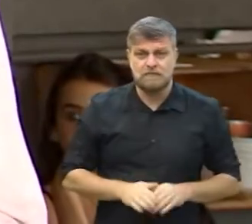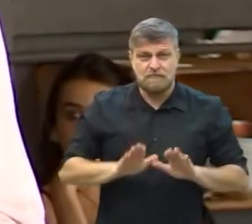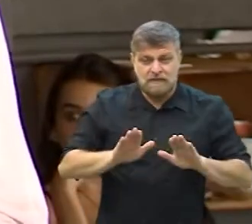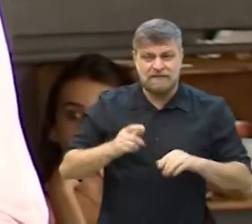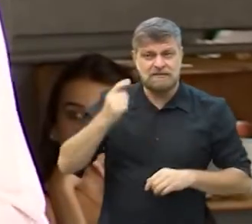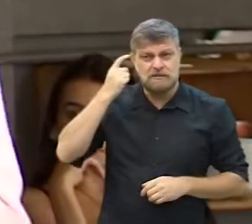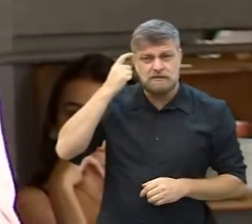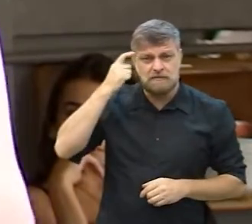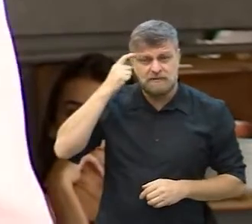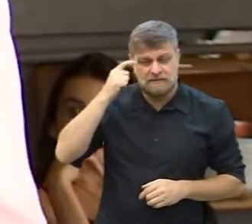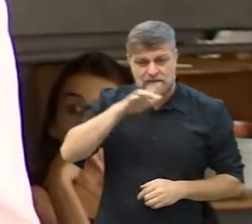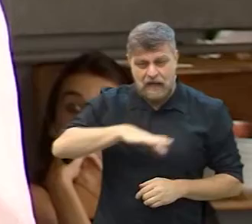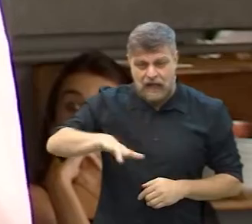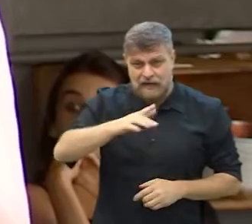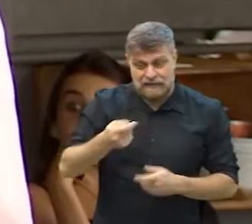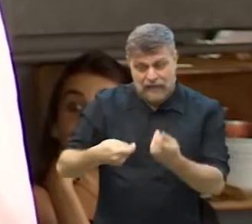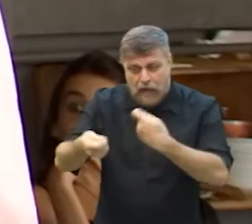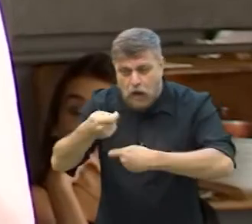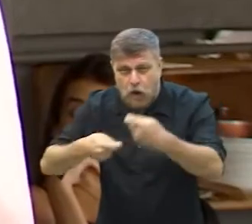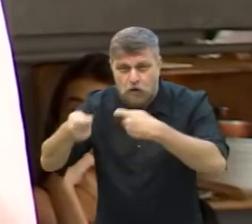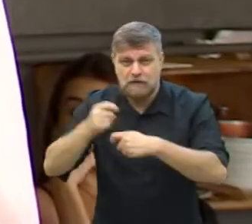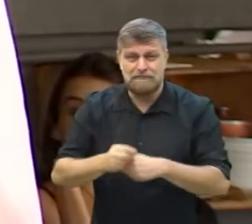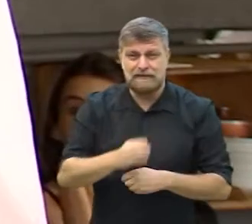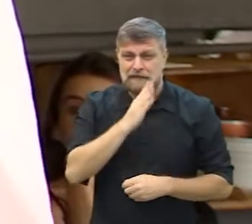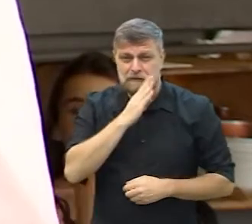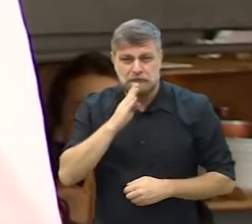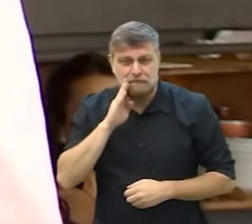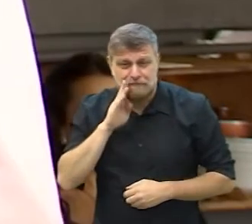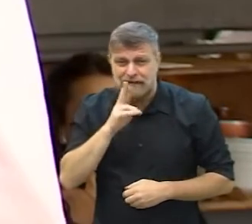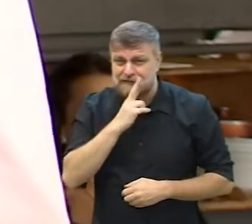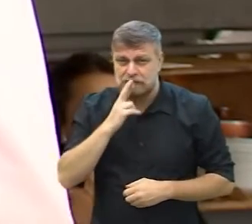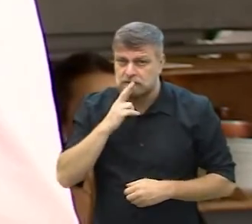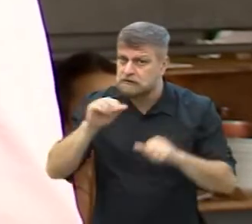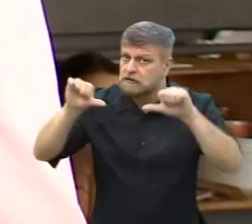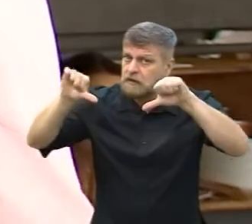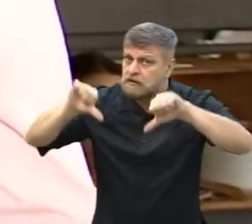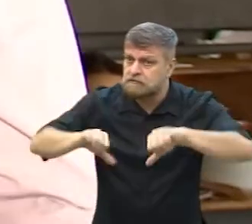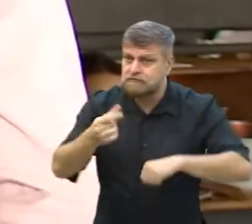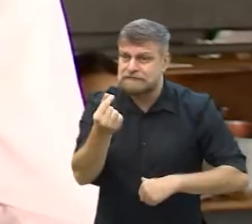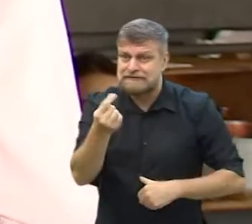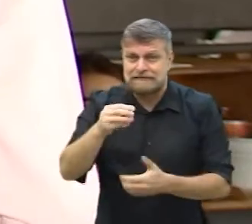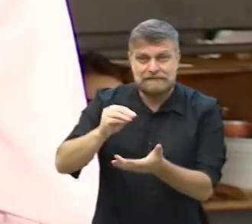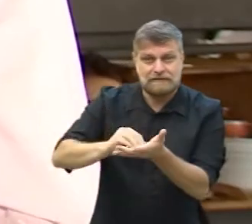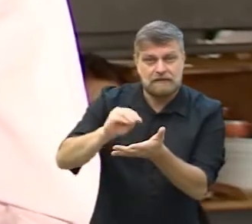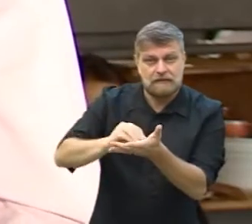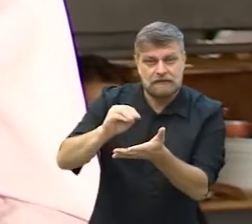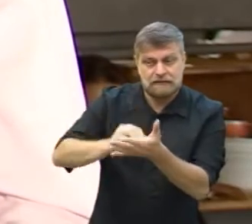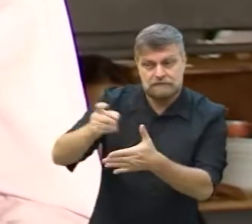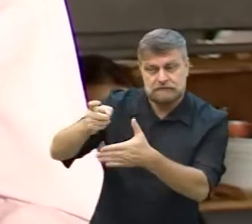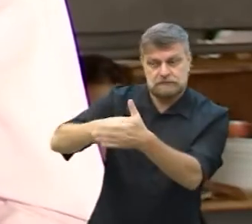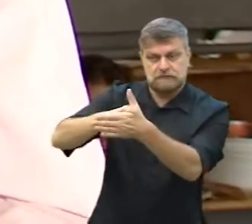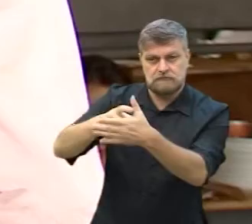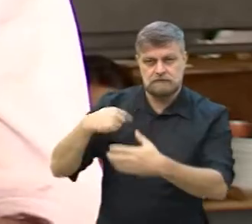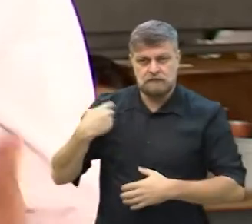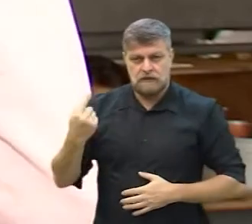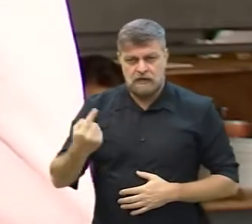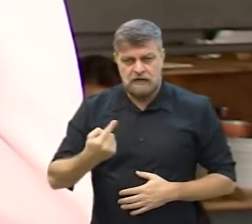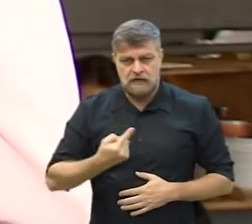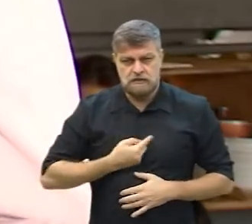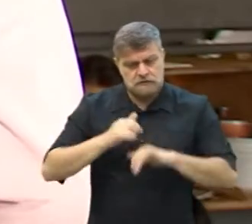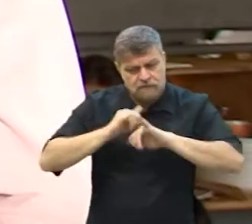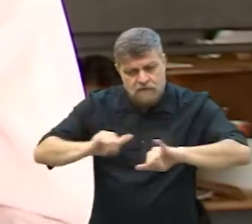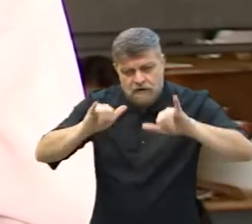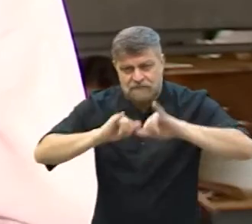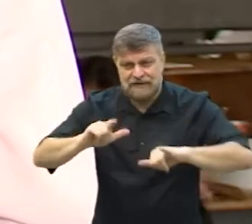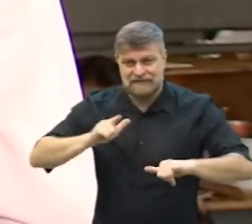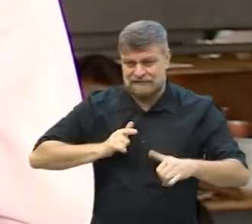da saúde econômica dos estabelecimentos também está muito crítica. Então, a gente foi salientar que uma restrição